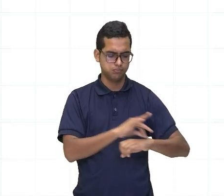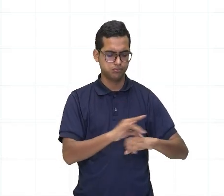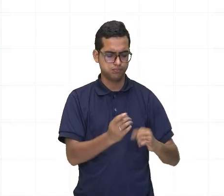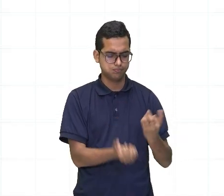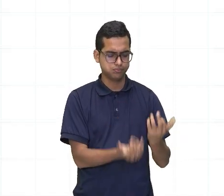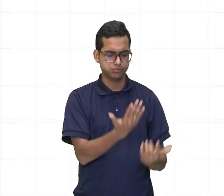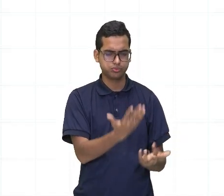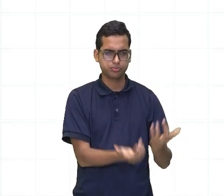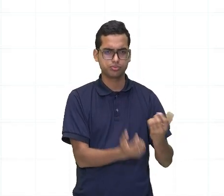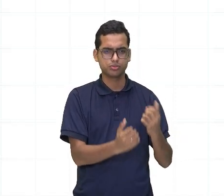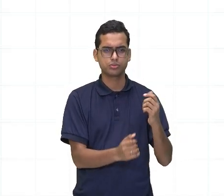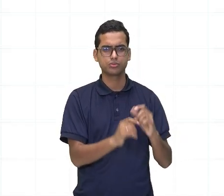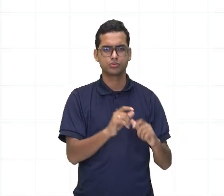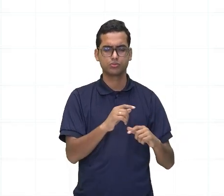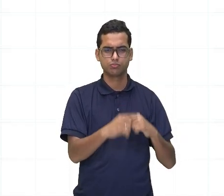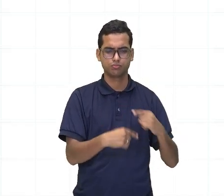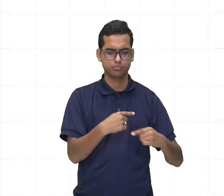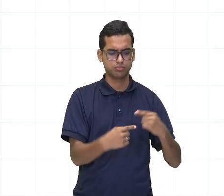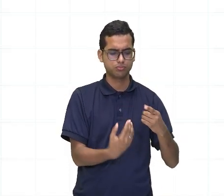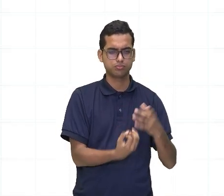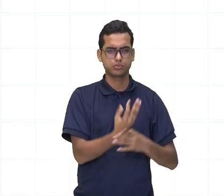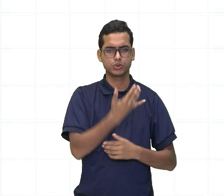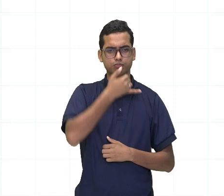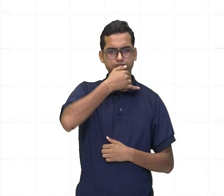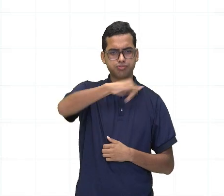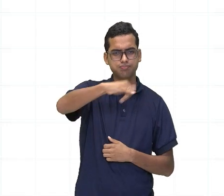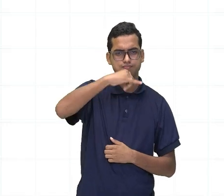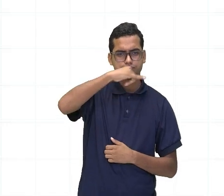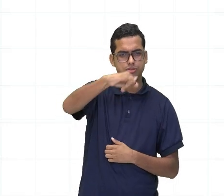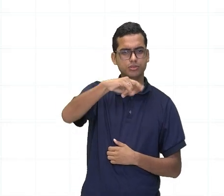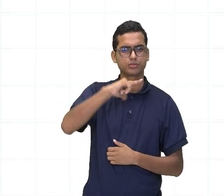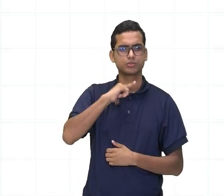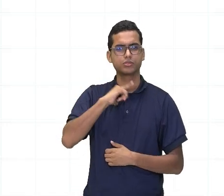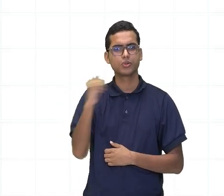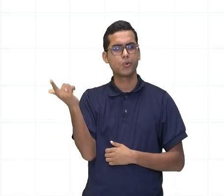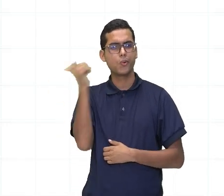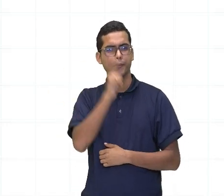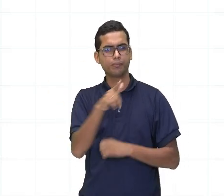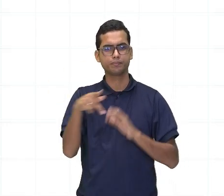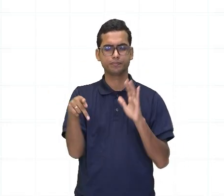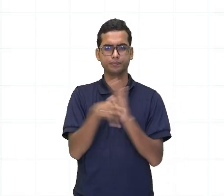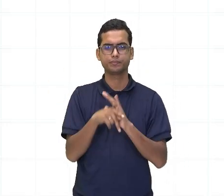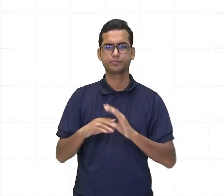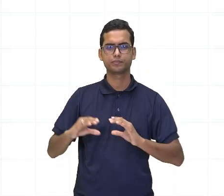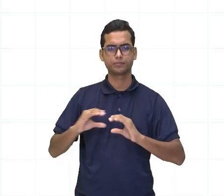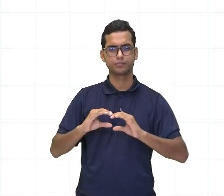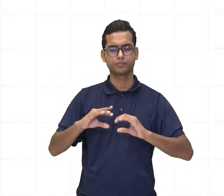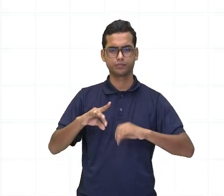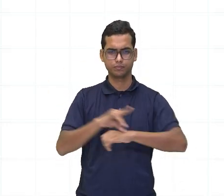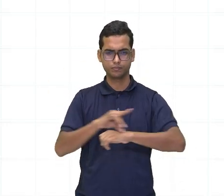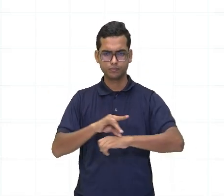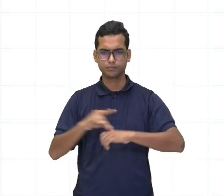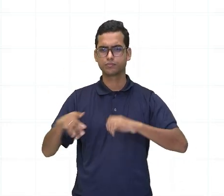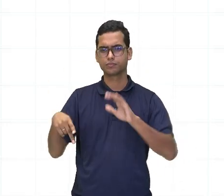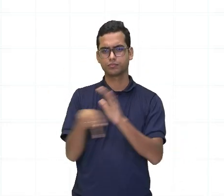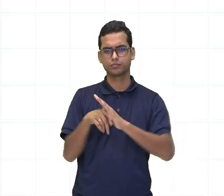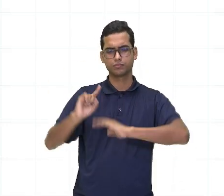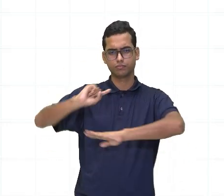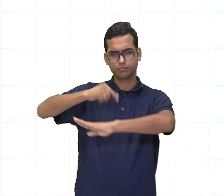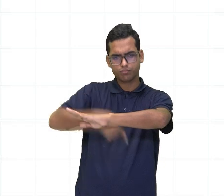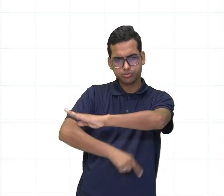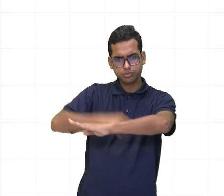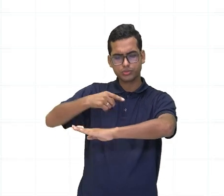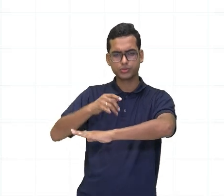térmica obtida, né, pela combustão de um combustível fóssil. Lembrando